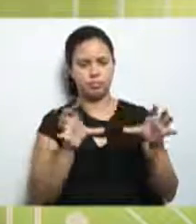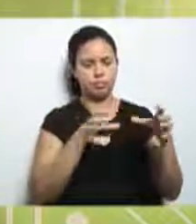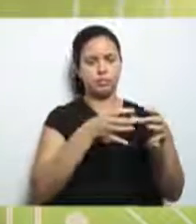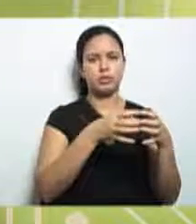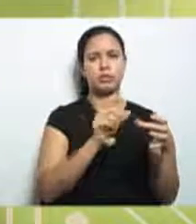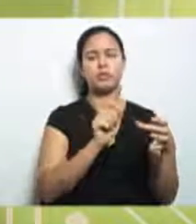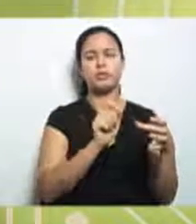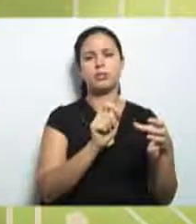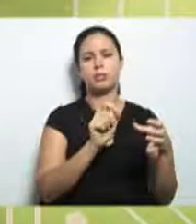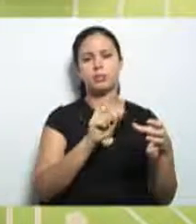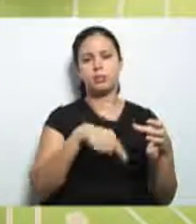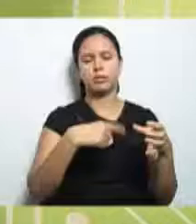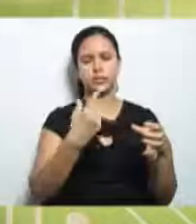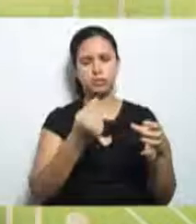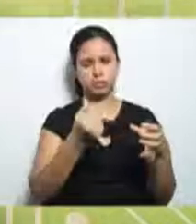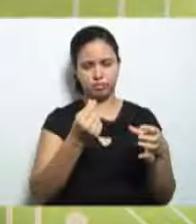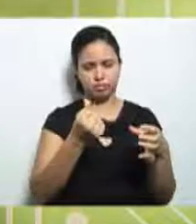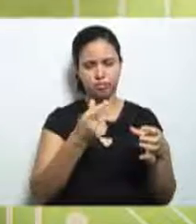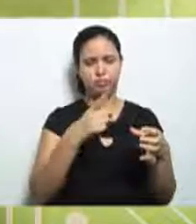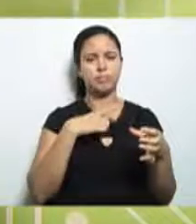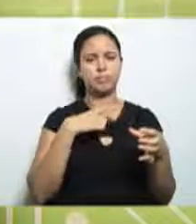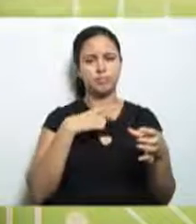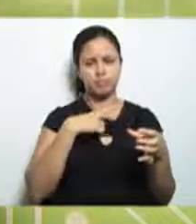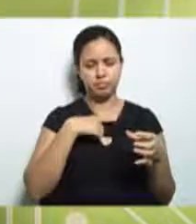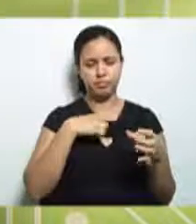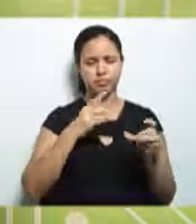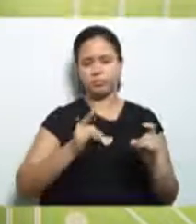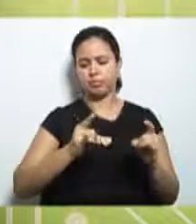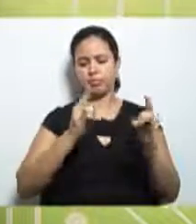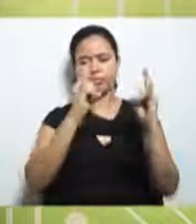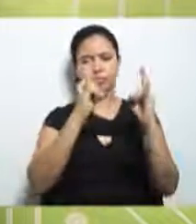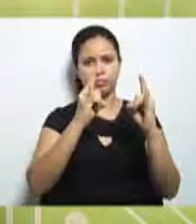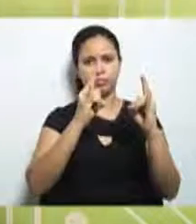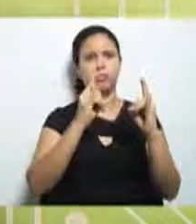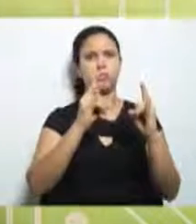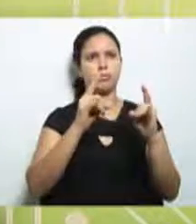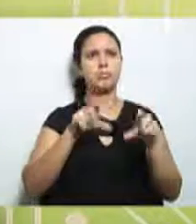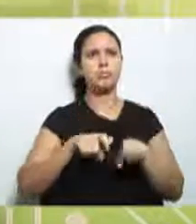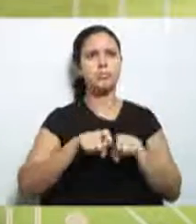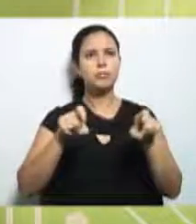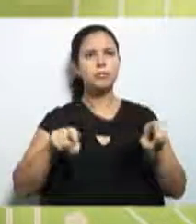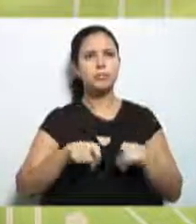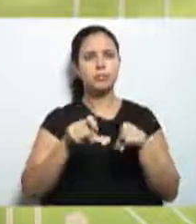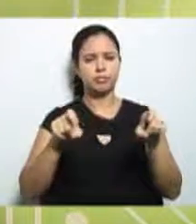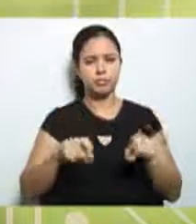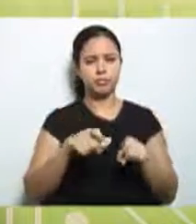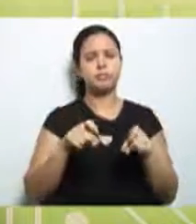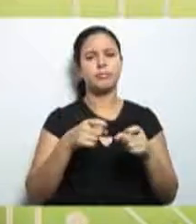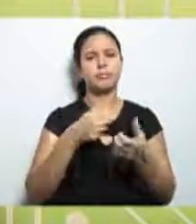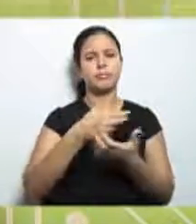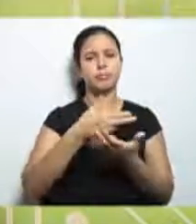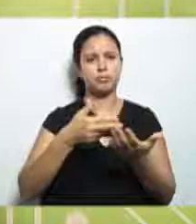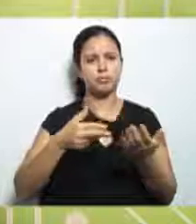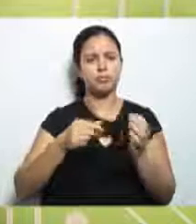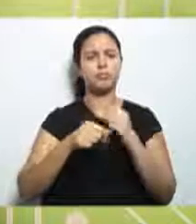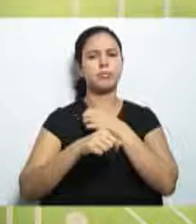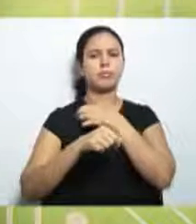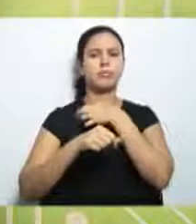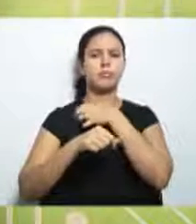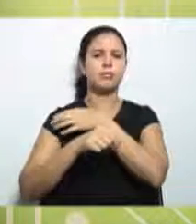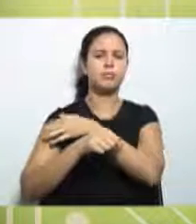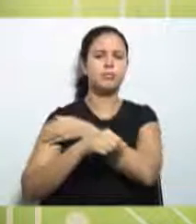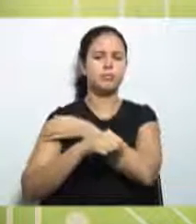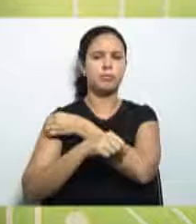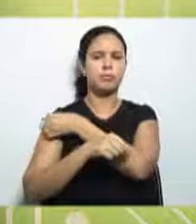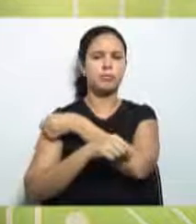têm o prédio, que tem as mesas, os computadores, né, que tem esses bens, e a classe daqueles que